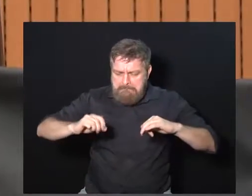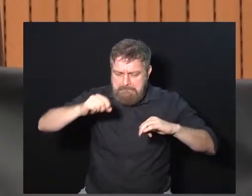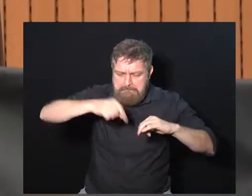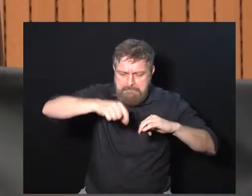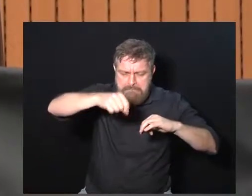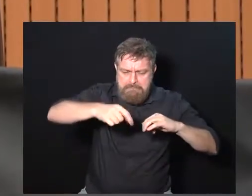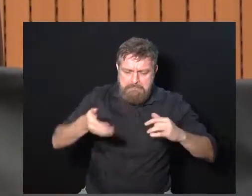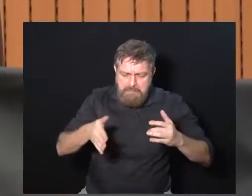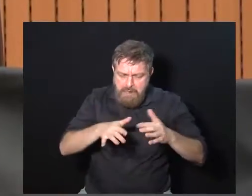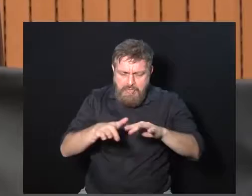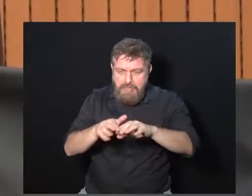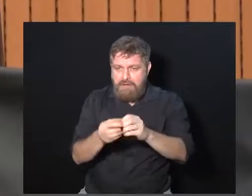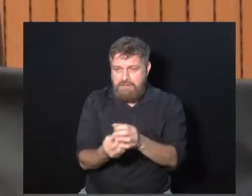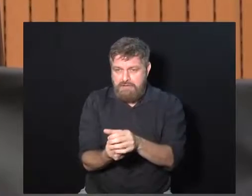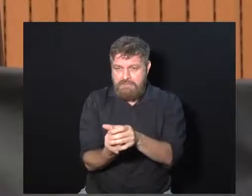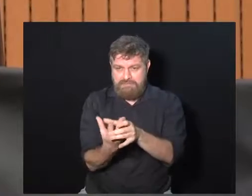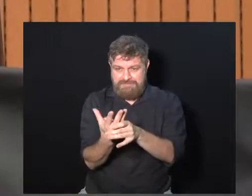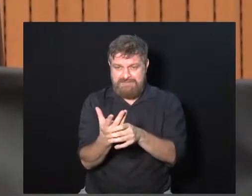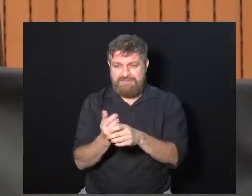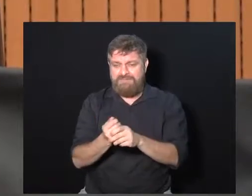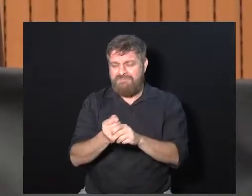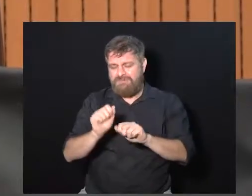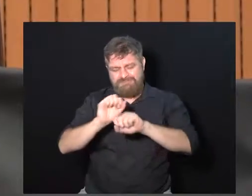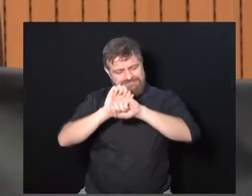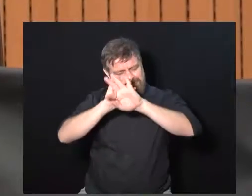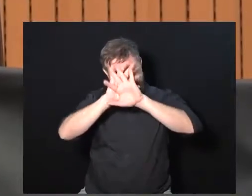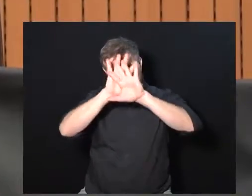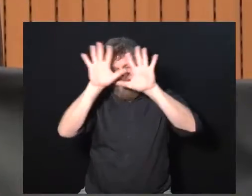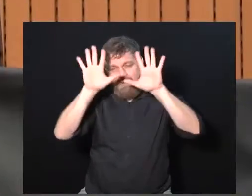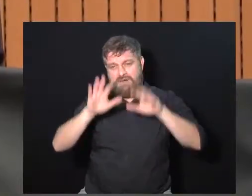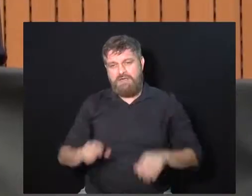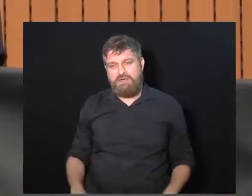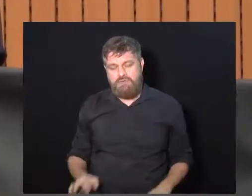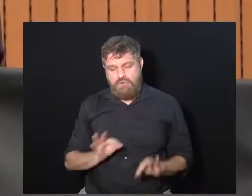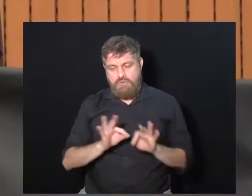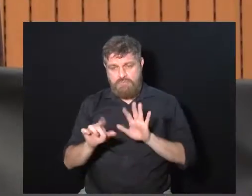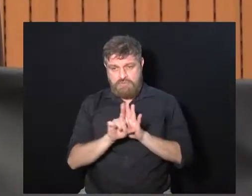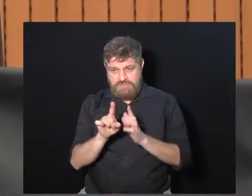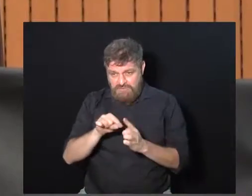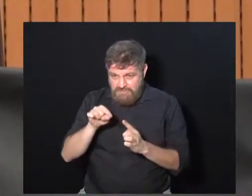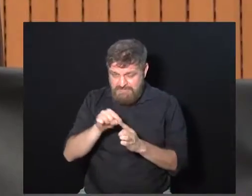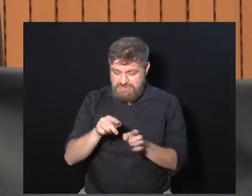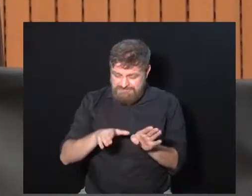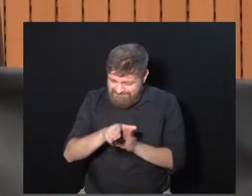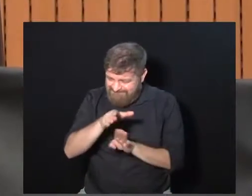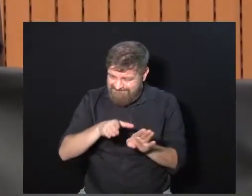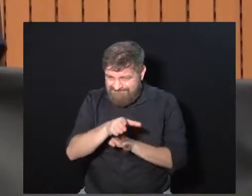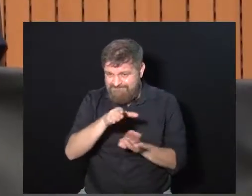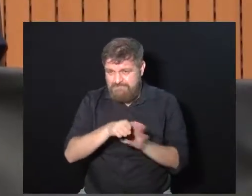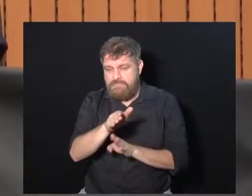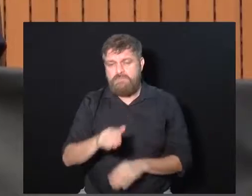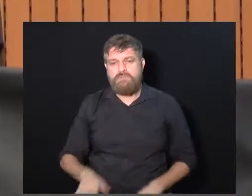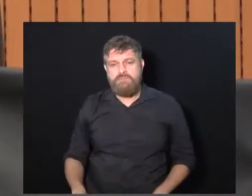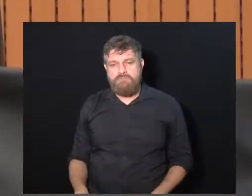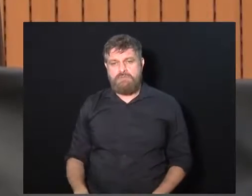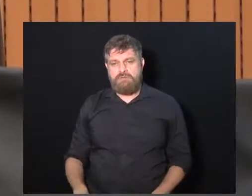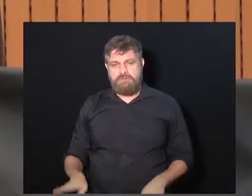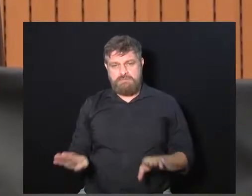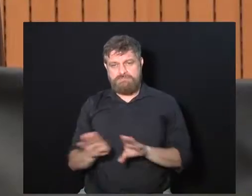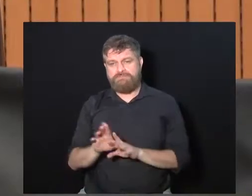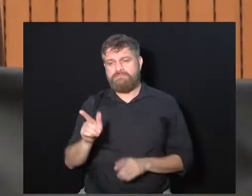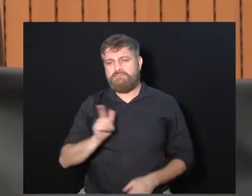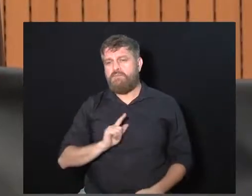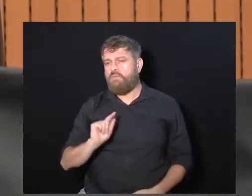foram muito bem esclarecidas durante esse projeto. Além disso, a gente também